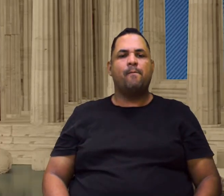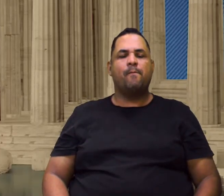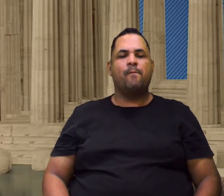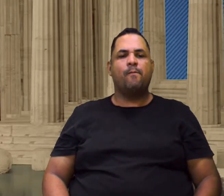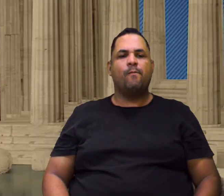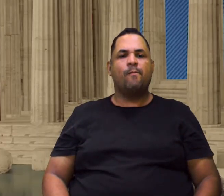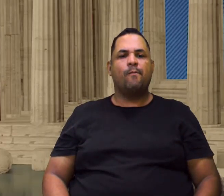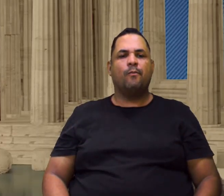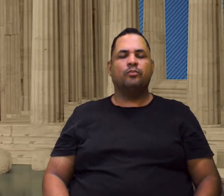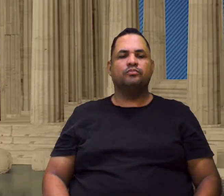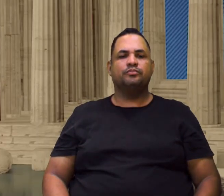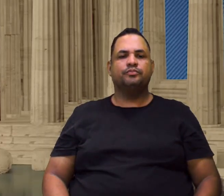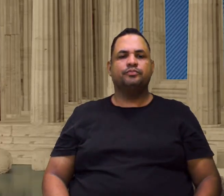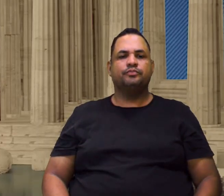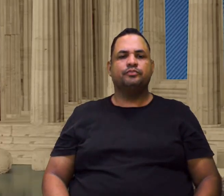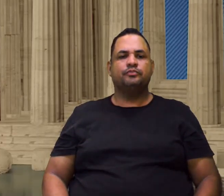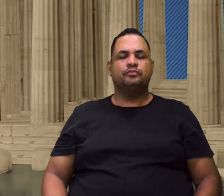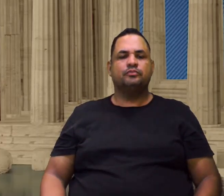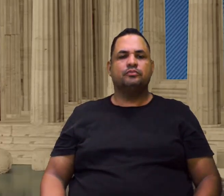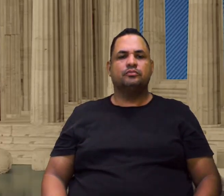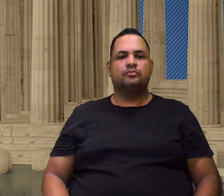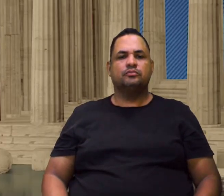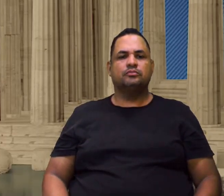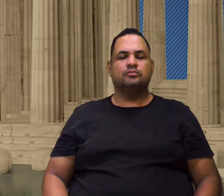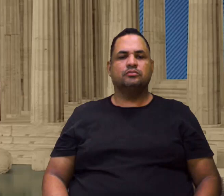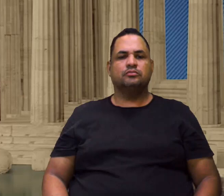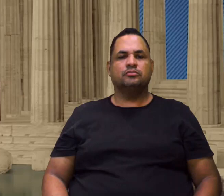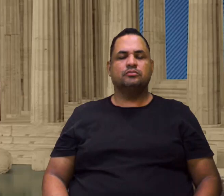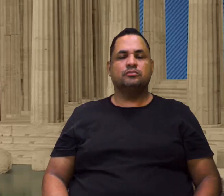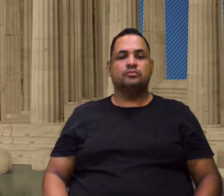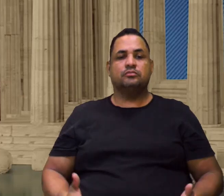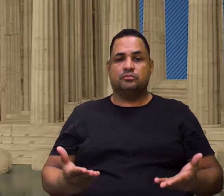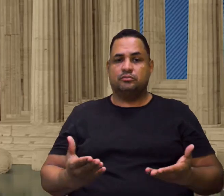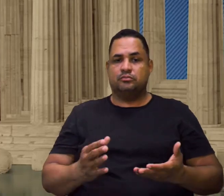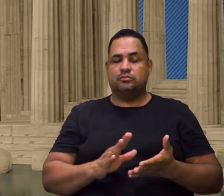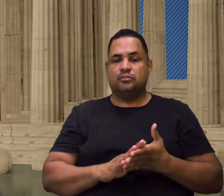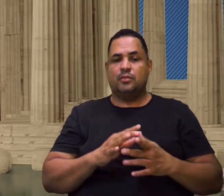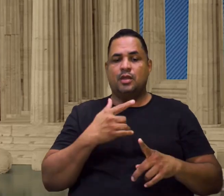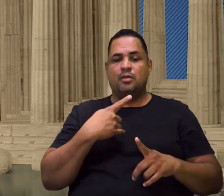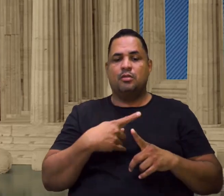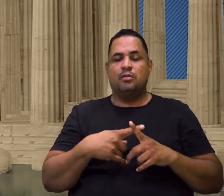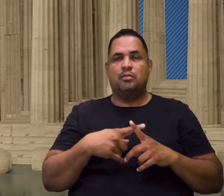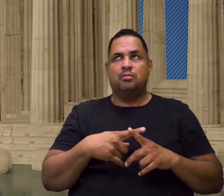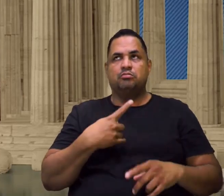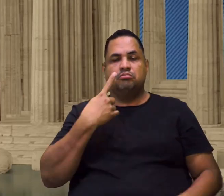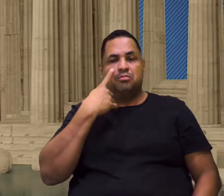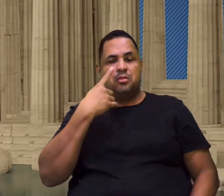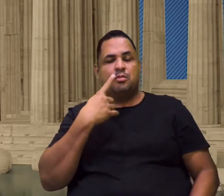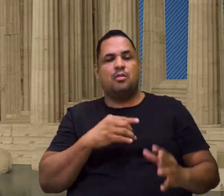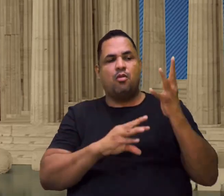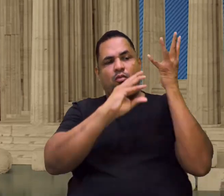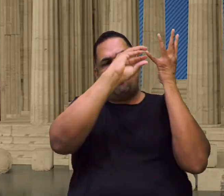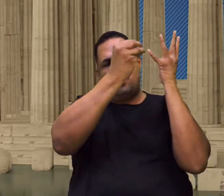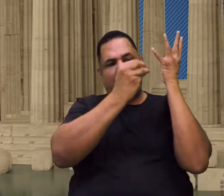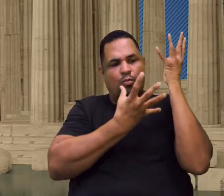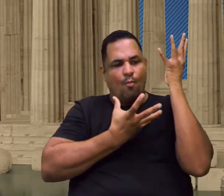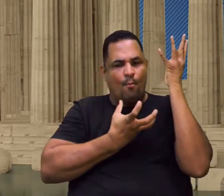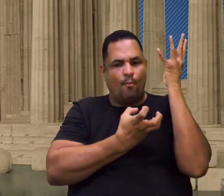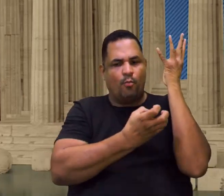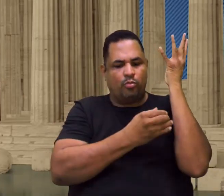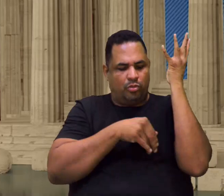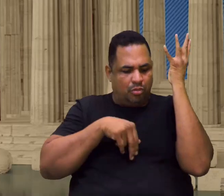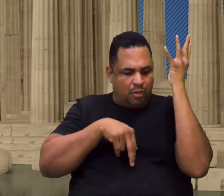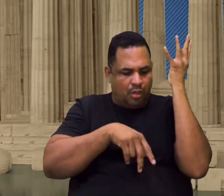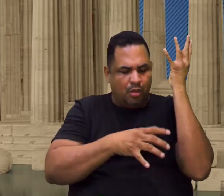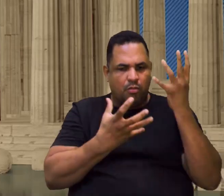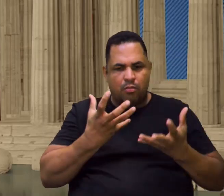bem-estar, né, nesse âmbito. É, apesar de que eu, só porque eu vi uma folha seca lá no caminho, eu